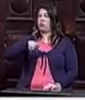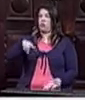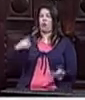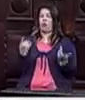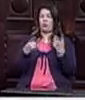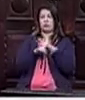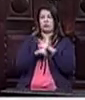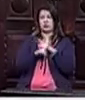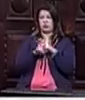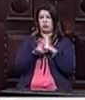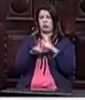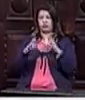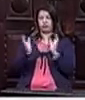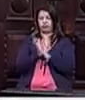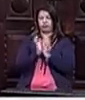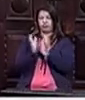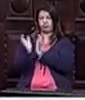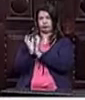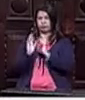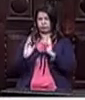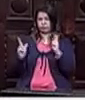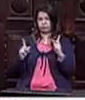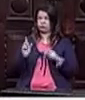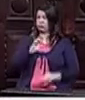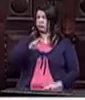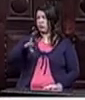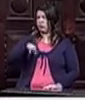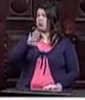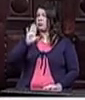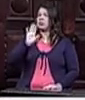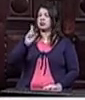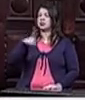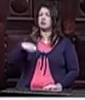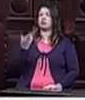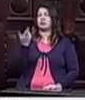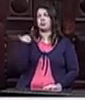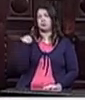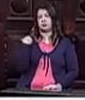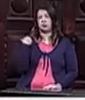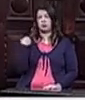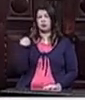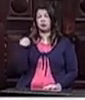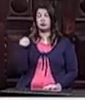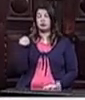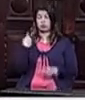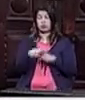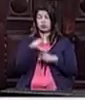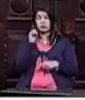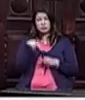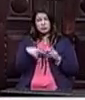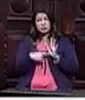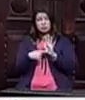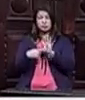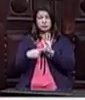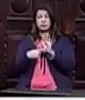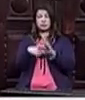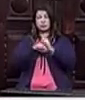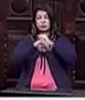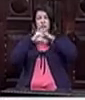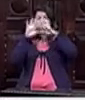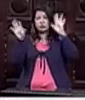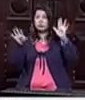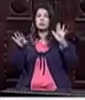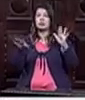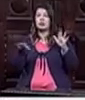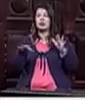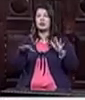oposição. Não é por isso. Temos a responsabilidade. Se fosse um orçamento que caracterizasse um governo de transparência, um governo